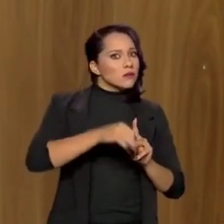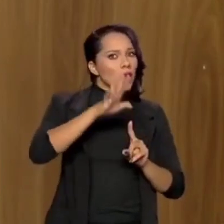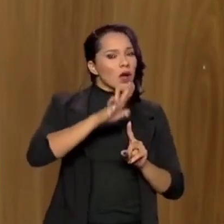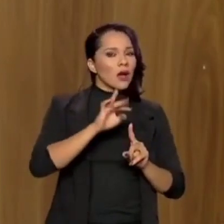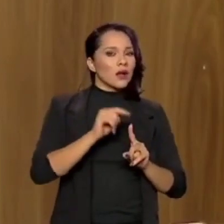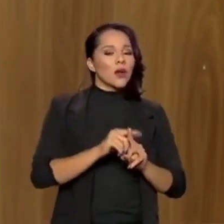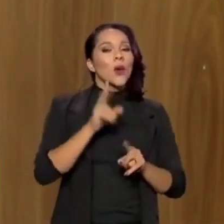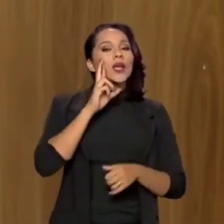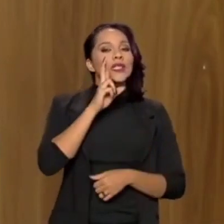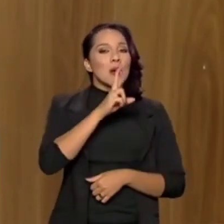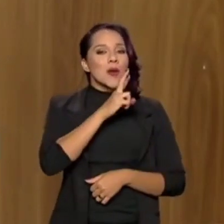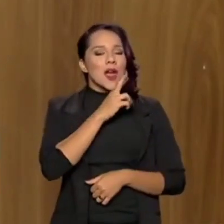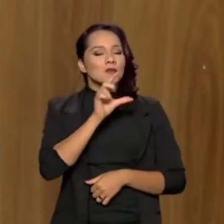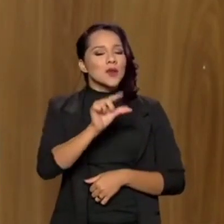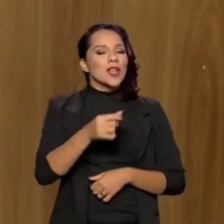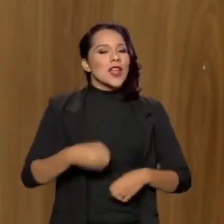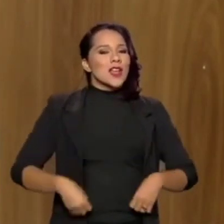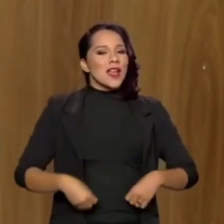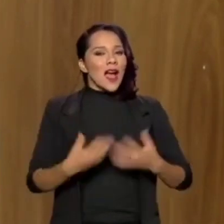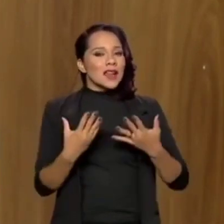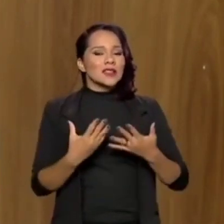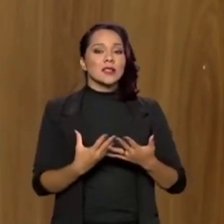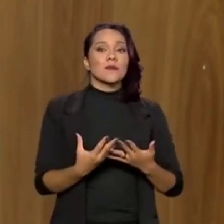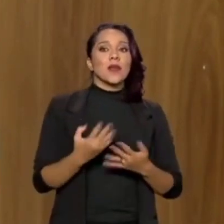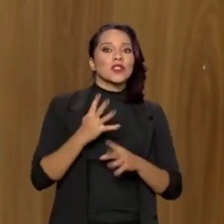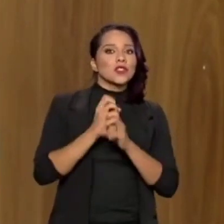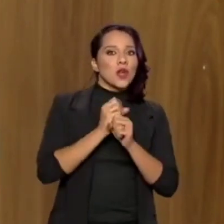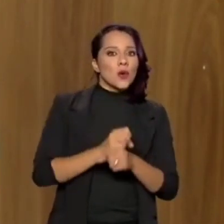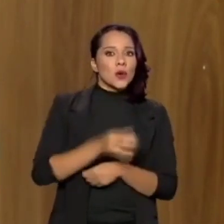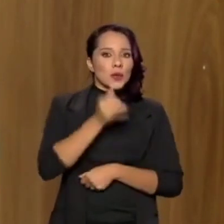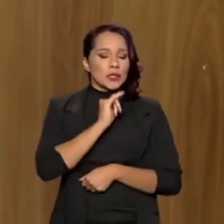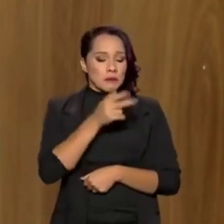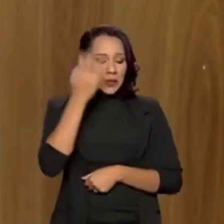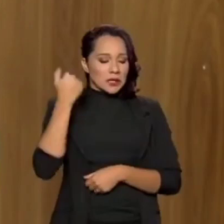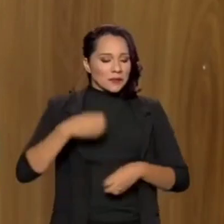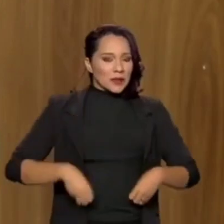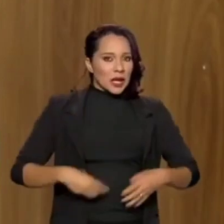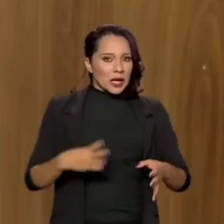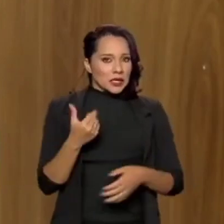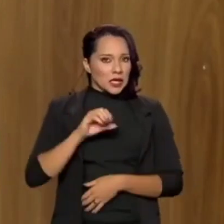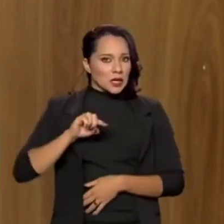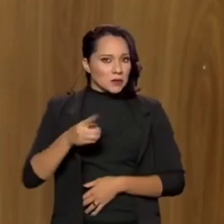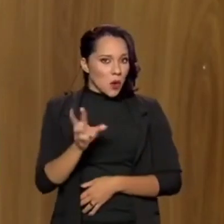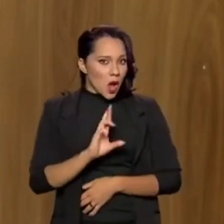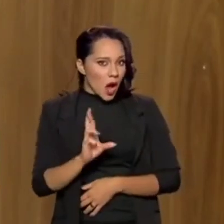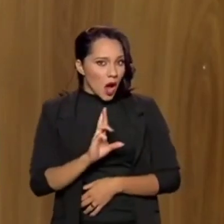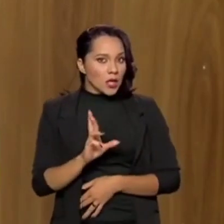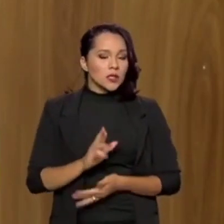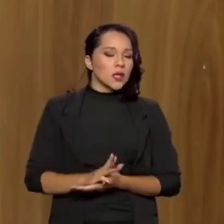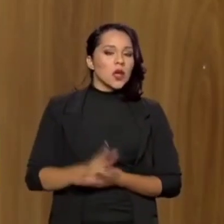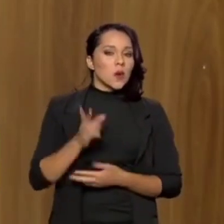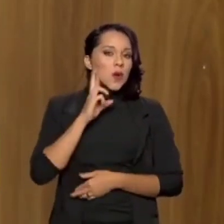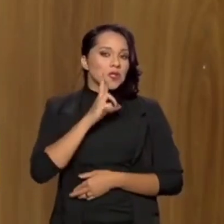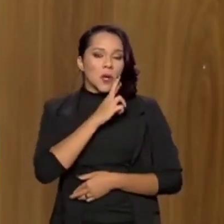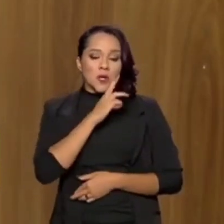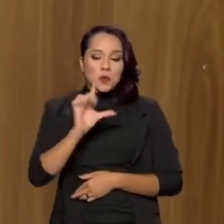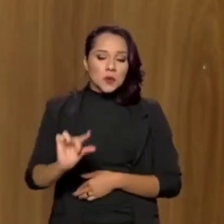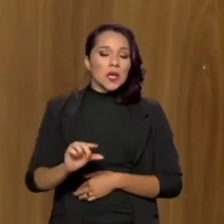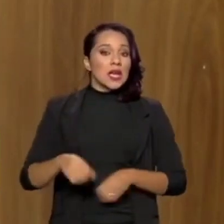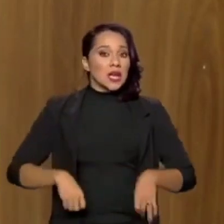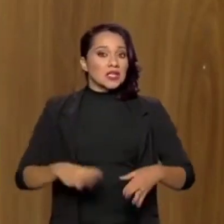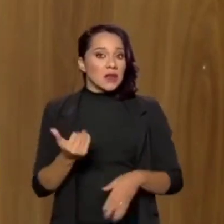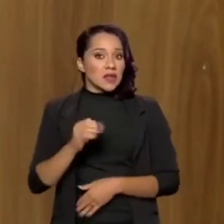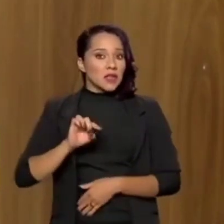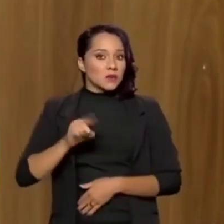pequeno restaurante que às vezes gasta, as contas a gente calcula, por exemplo, quem gastava 10 mil reais, com um pequeno restaurante gastar 10 mil